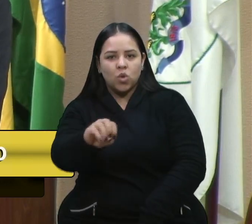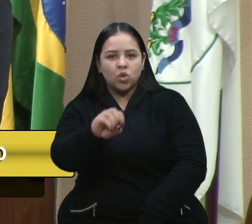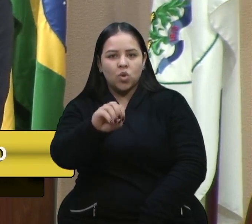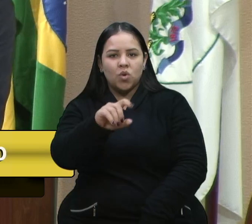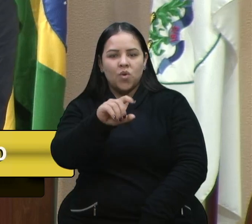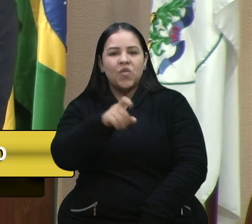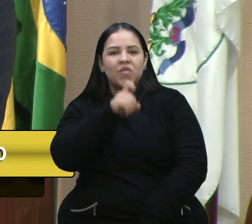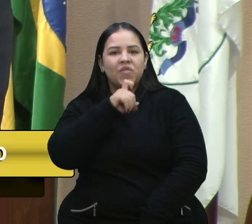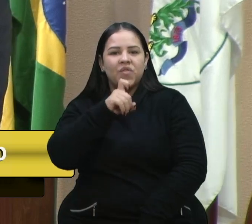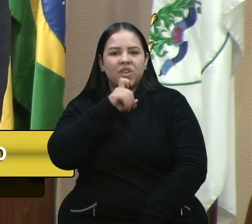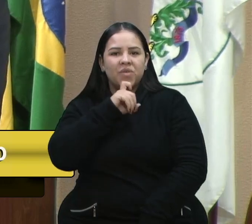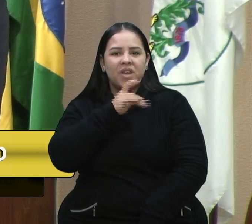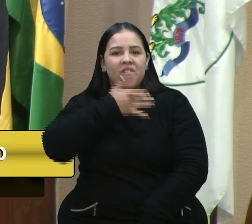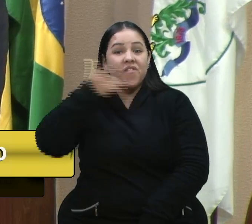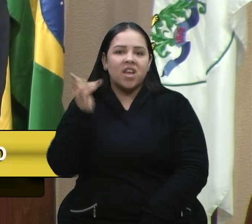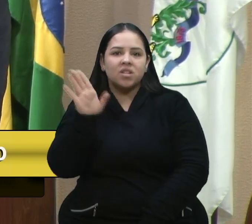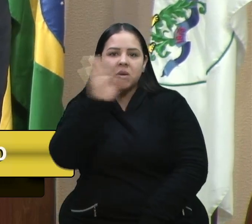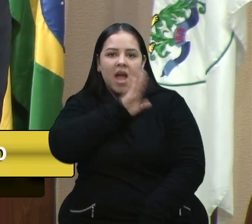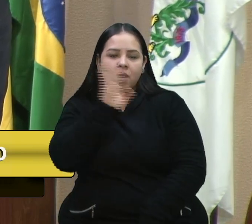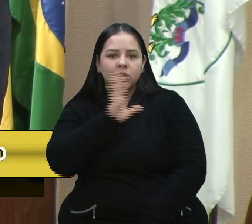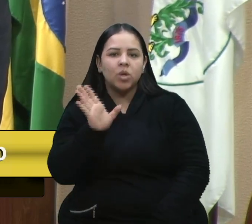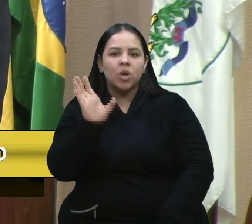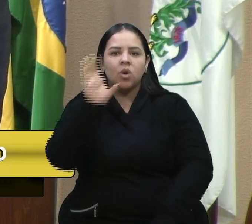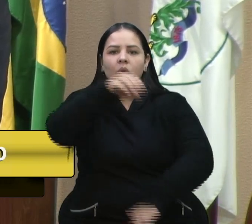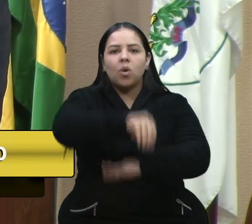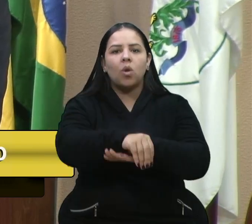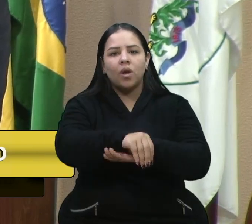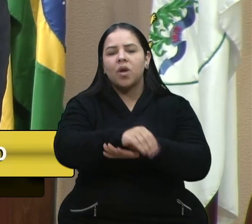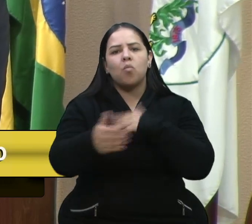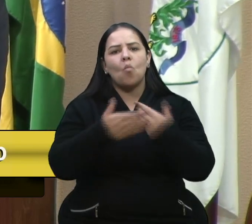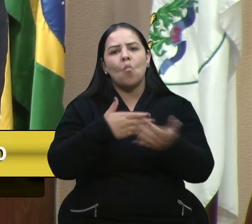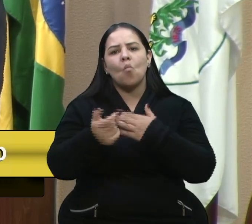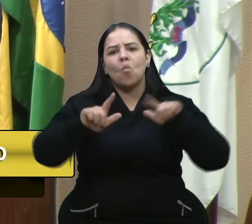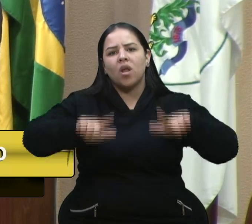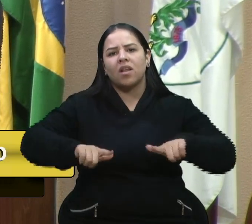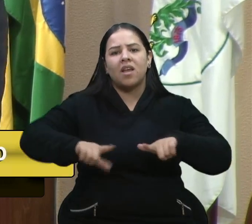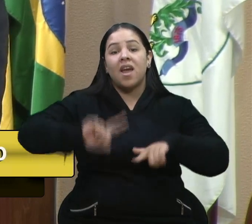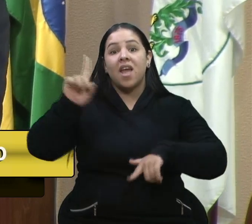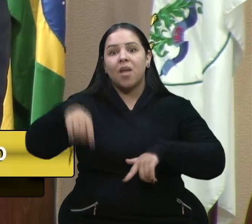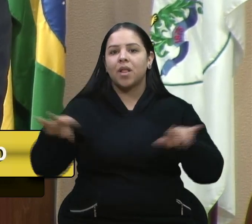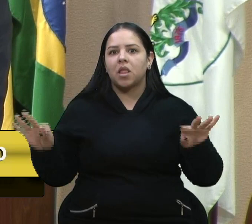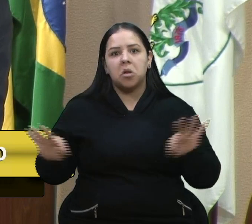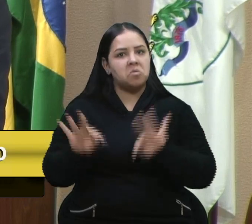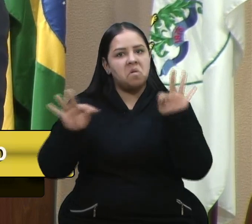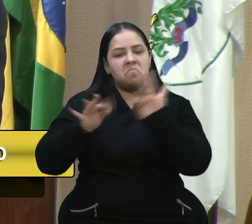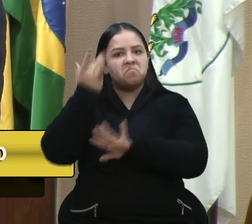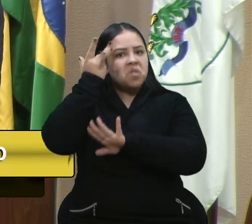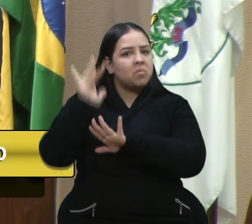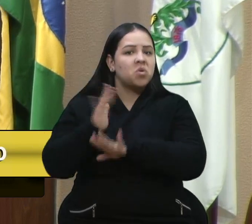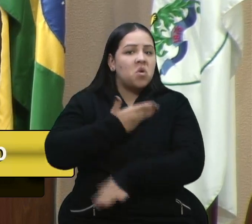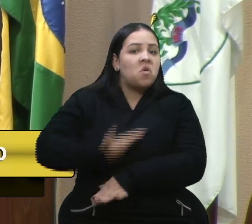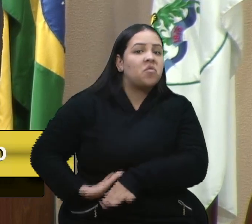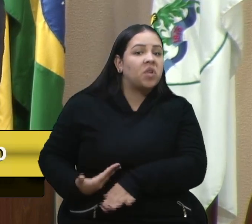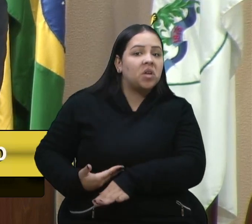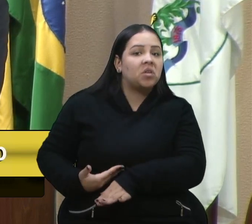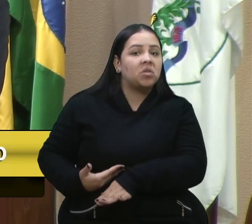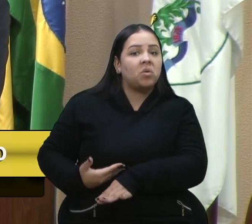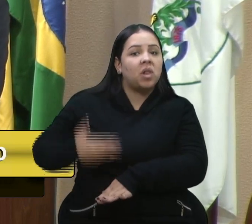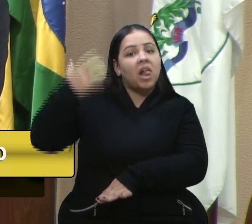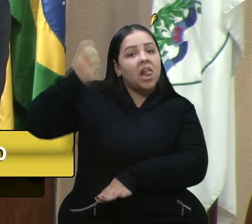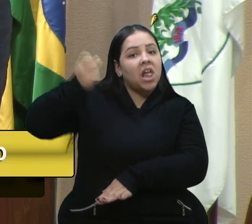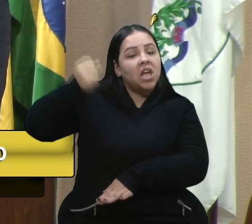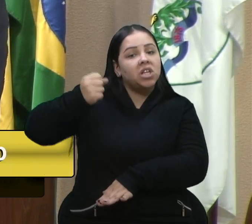forma fácil e rápida em qualquer lugar. É, né? Uma tecnologia que não sei se o governador não tem conhecimento, ou qual é o problema que não